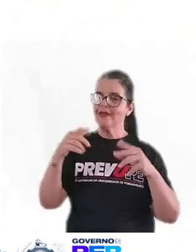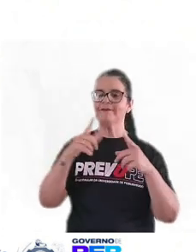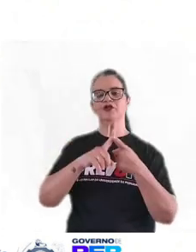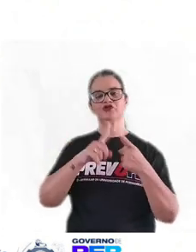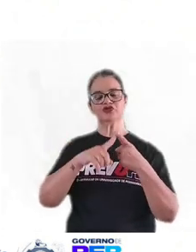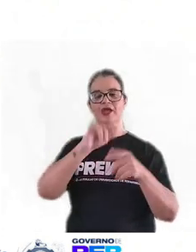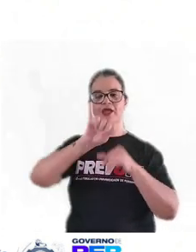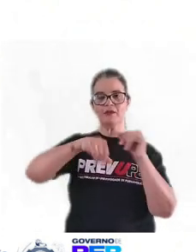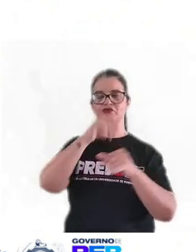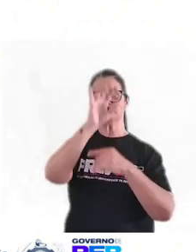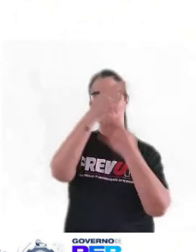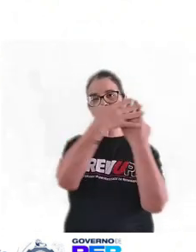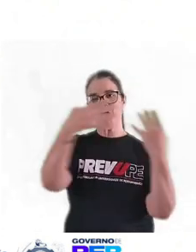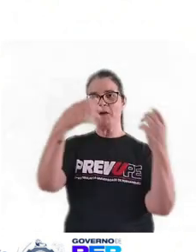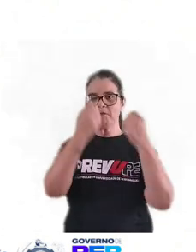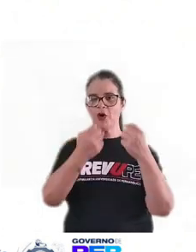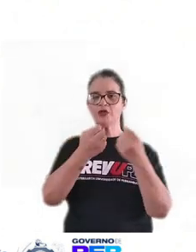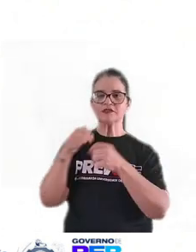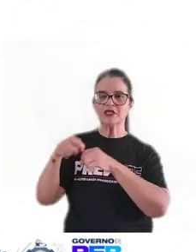3p6